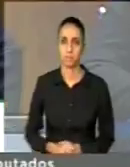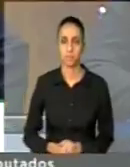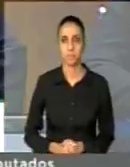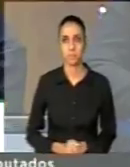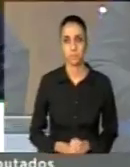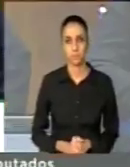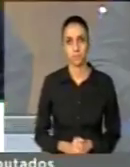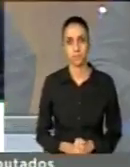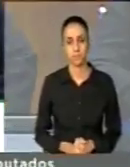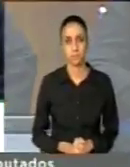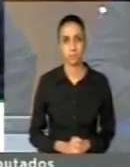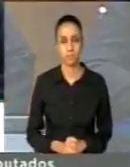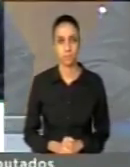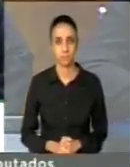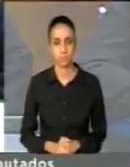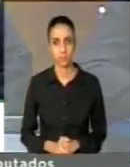deputado